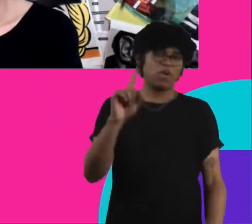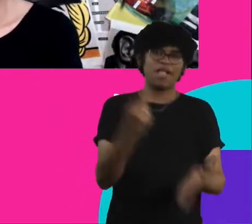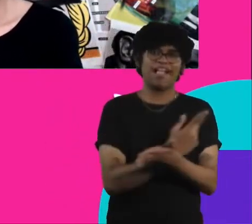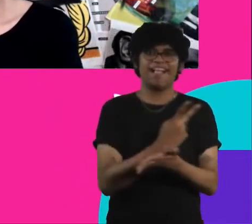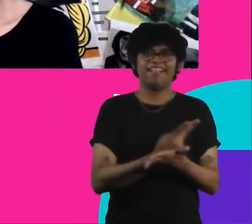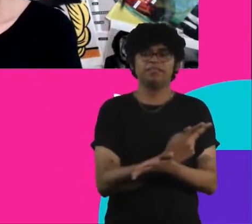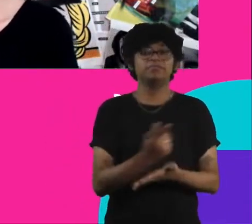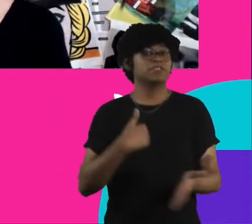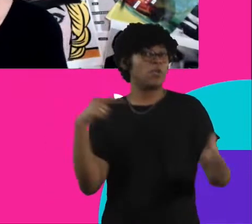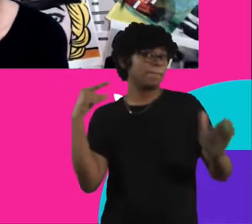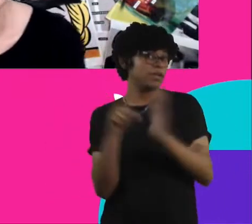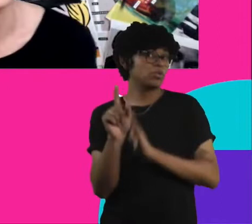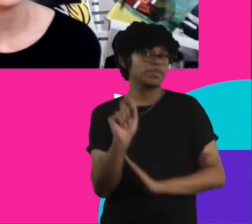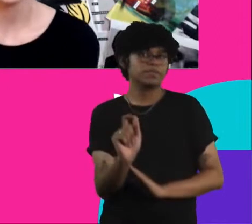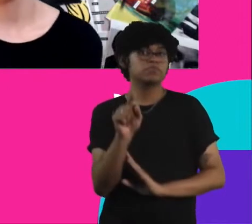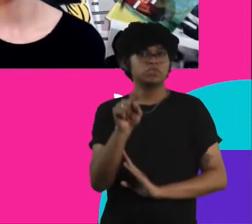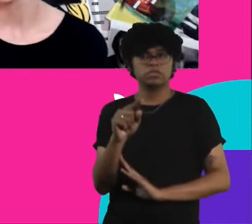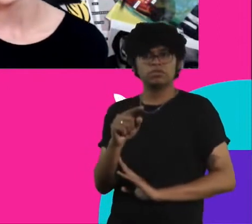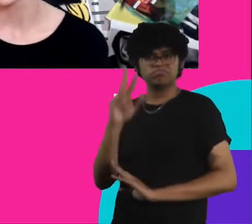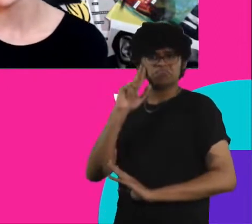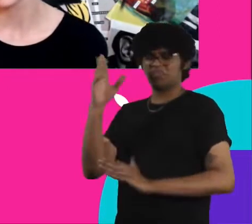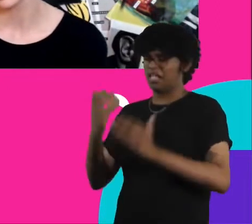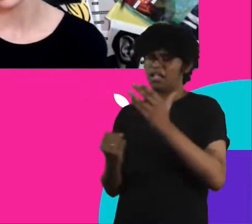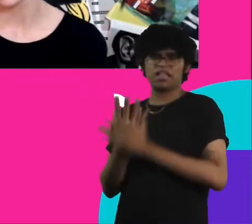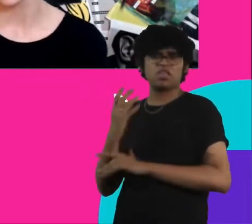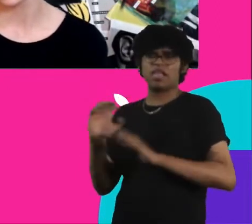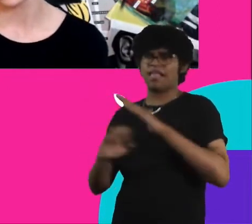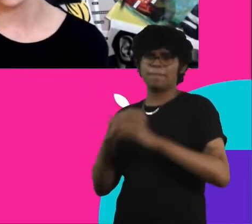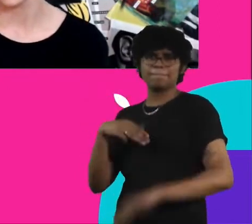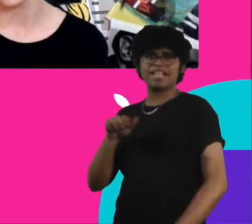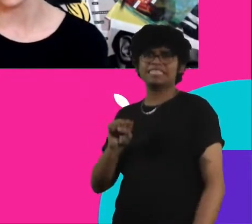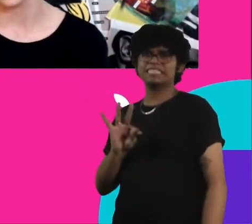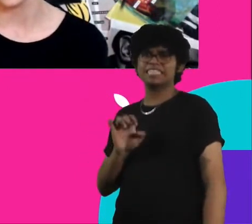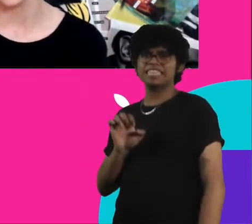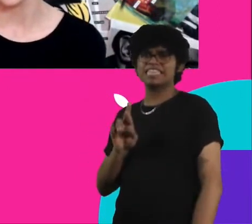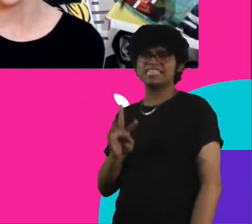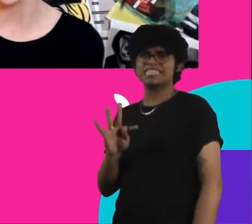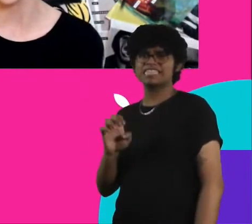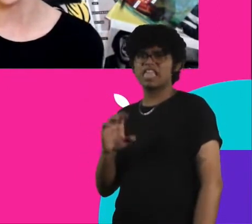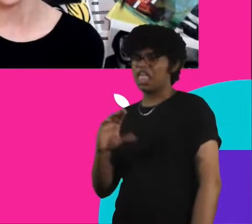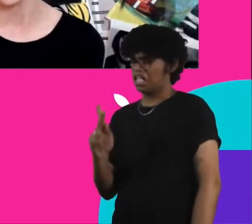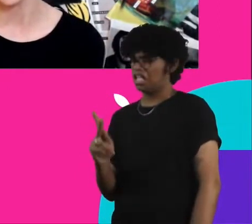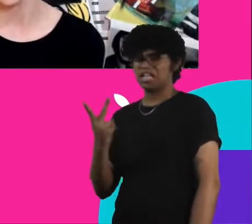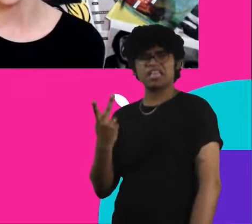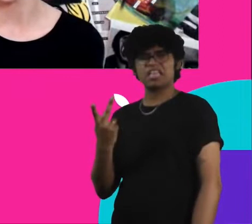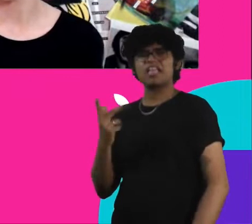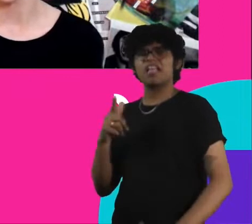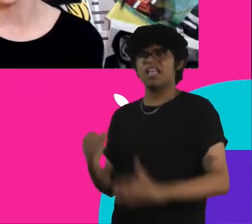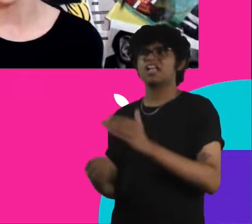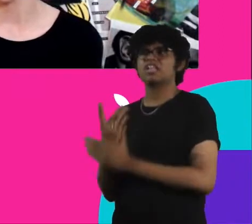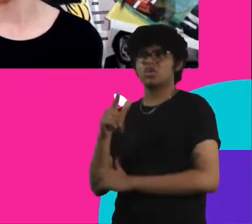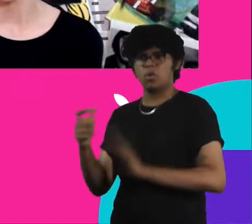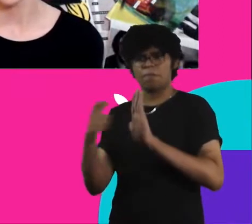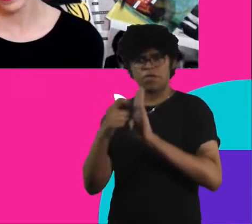você. Você é CEO, fundadora de uma empresa sensacional, MasterTech. Você tem muita experiência com esse cenário da